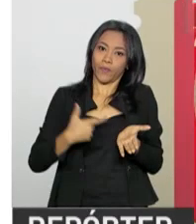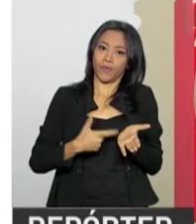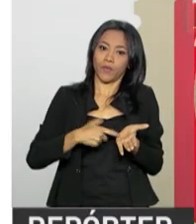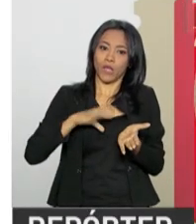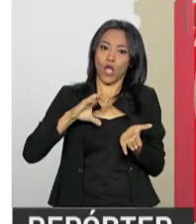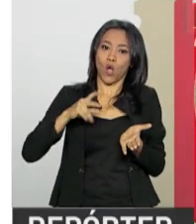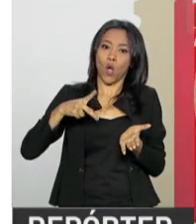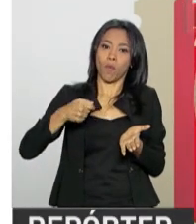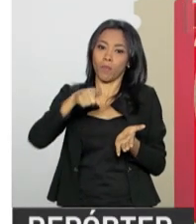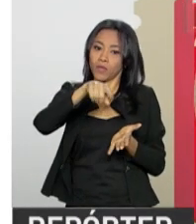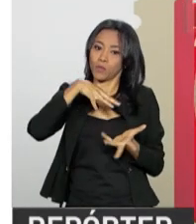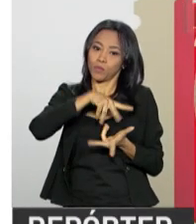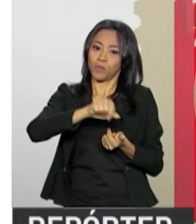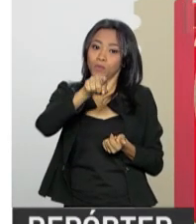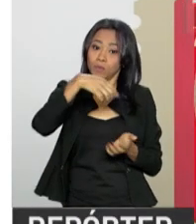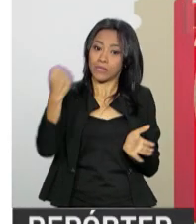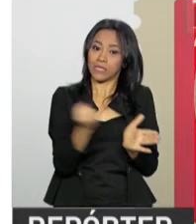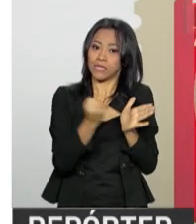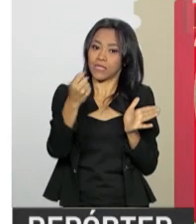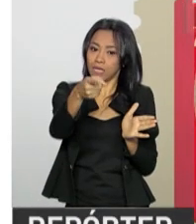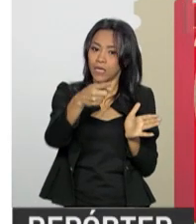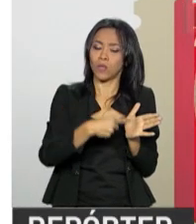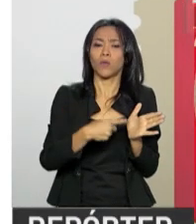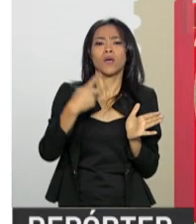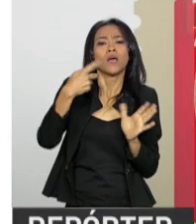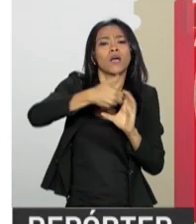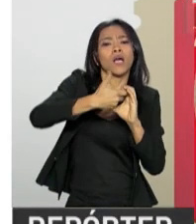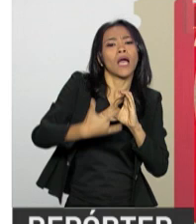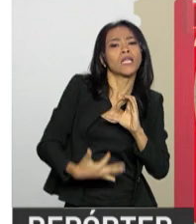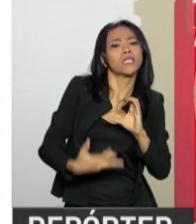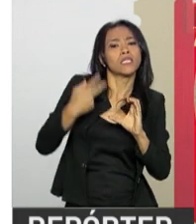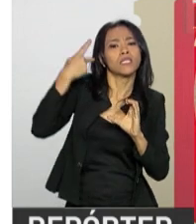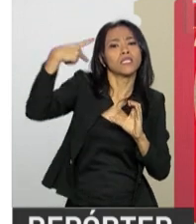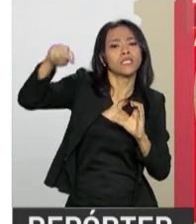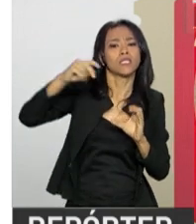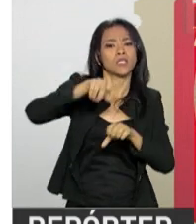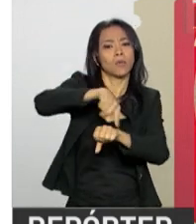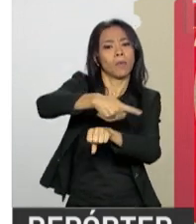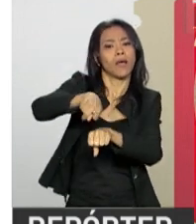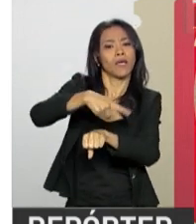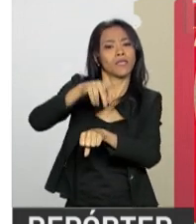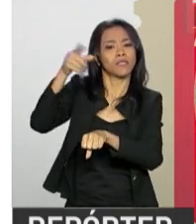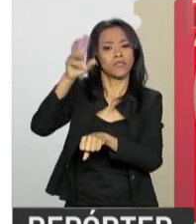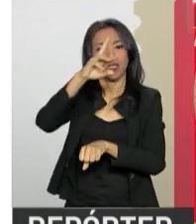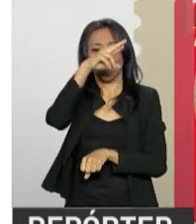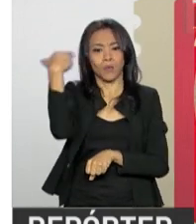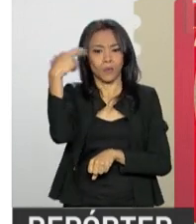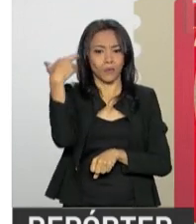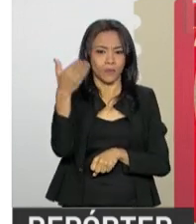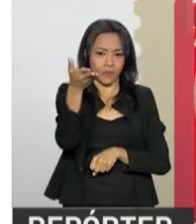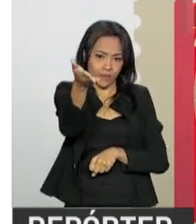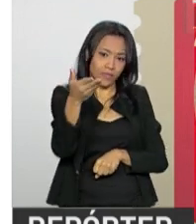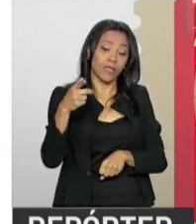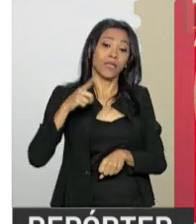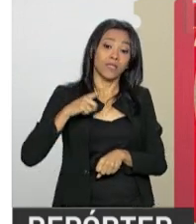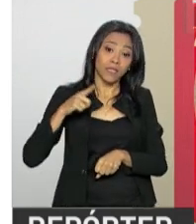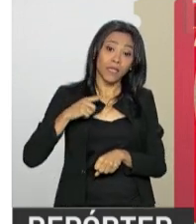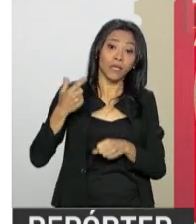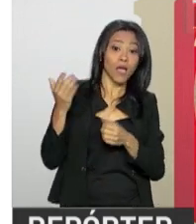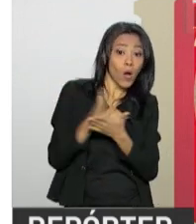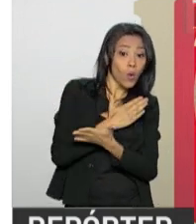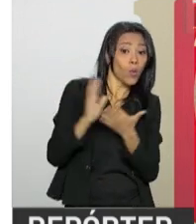2018 o selo mostra elementos característicos da rússia como a boneca matrioska traz também elementos brasileiros